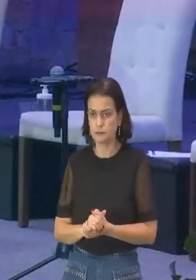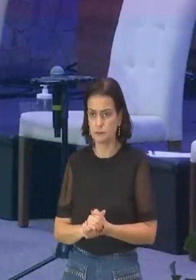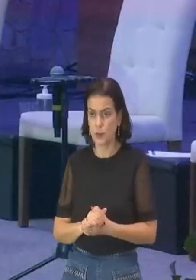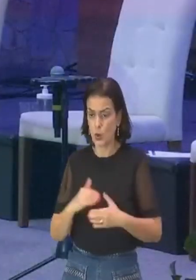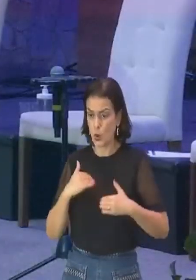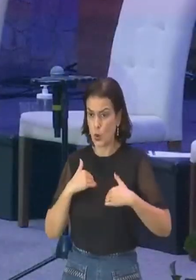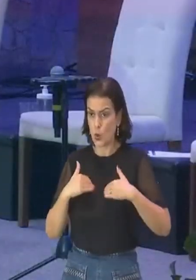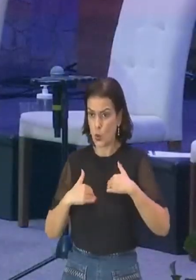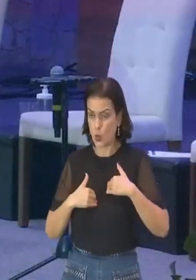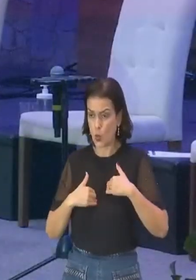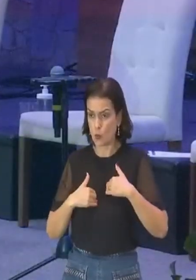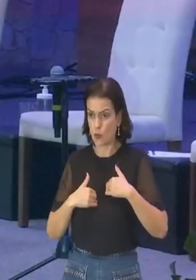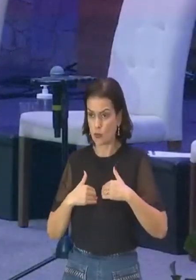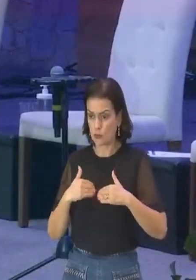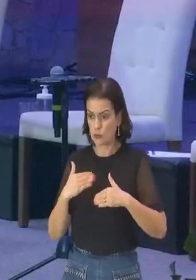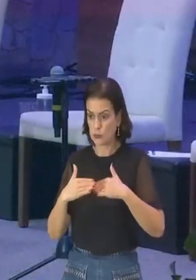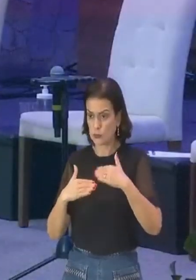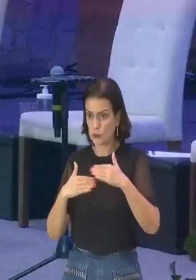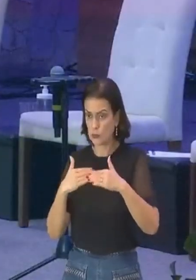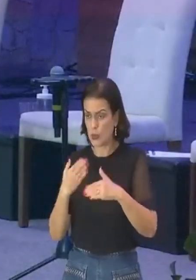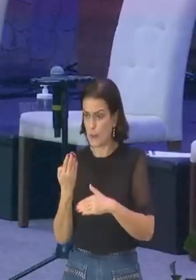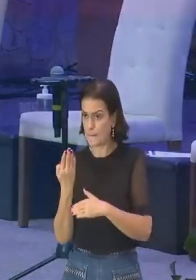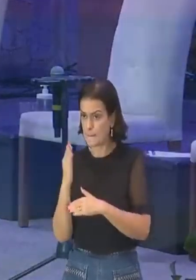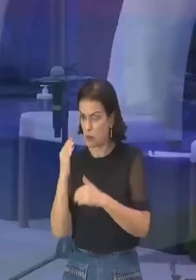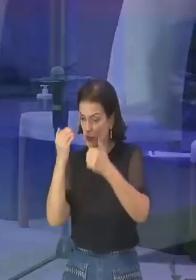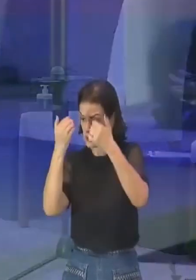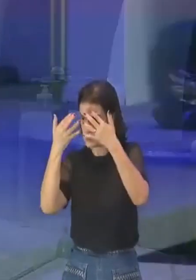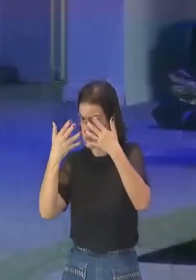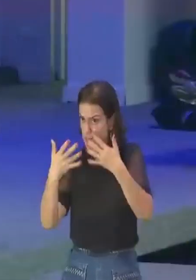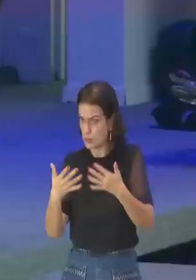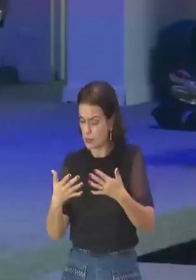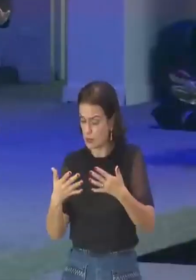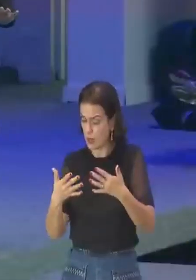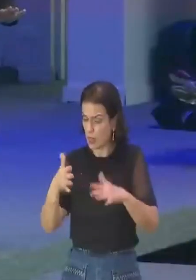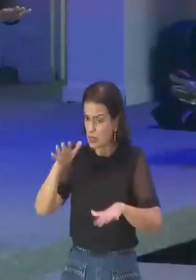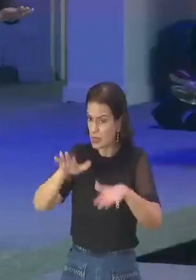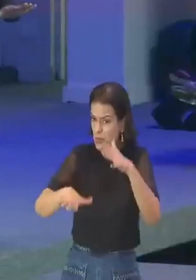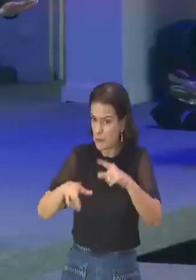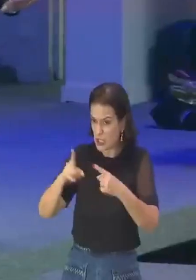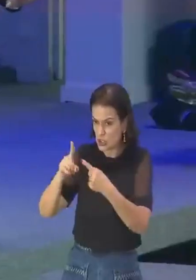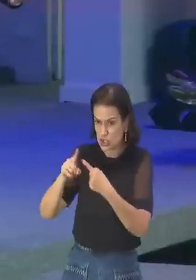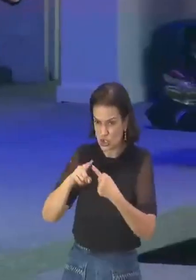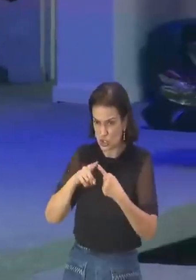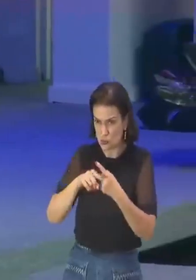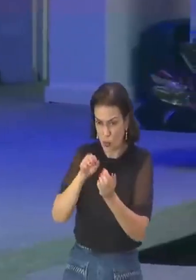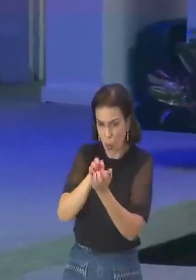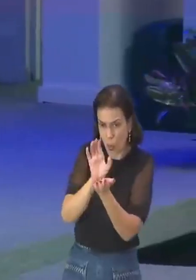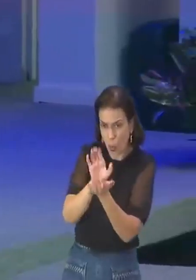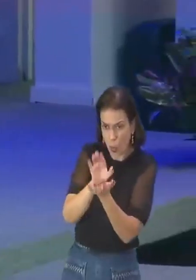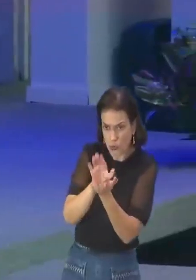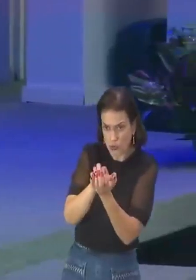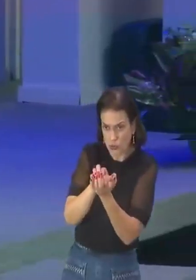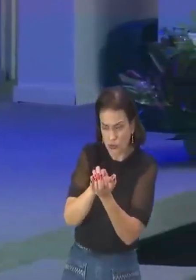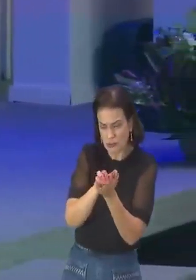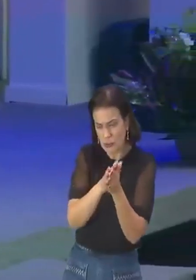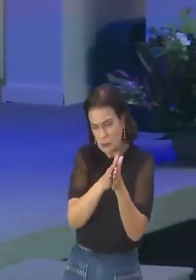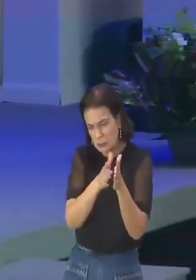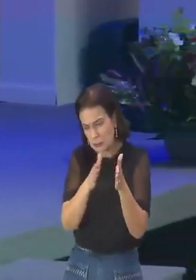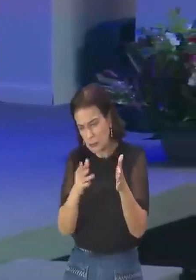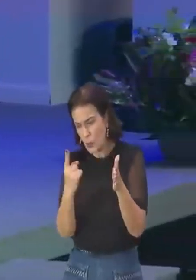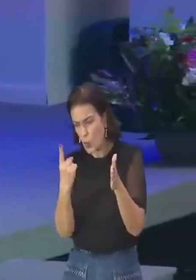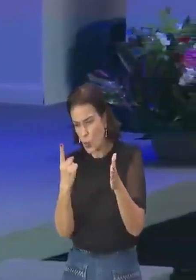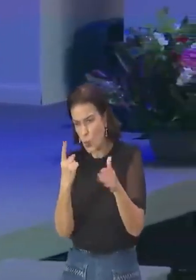corpo vai crescendo. A biologia explica que, dependendo do tipo de ostra, pode durar de 1,